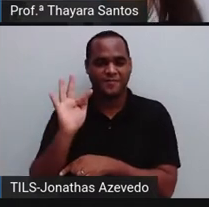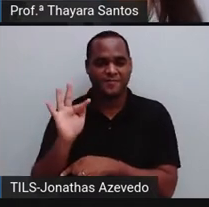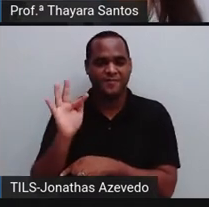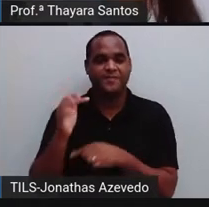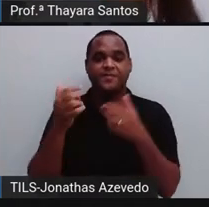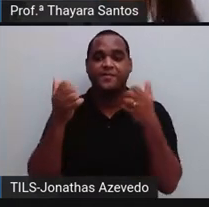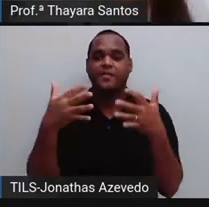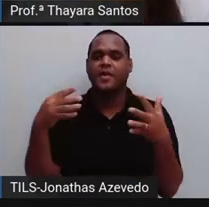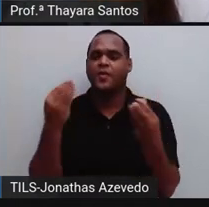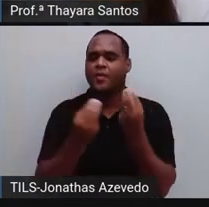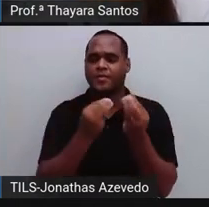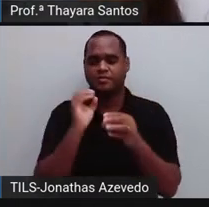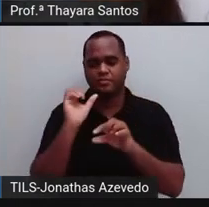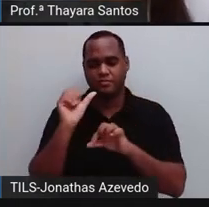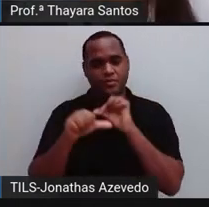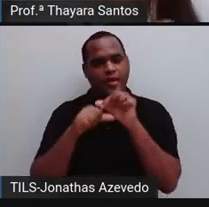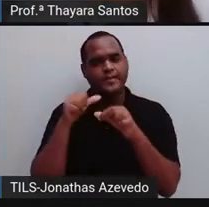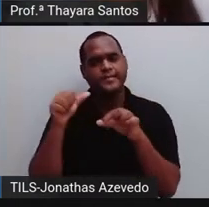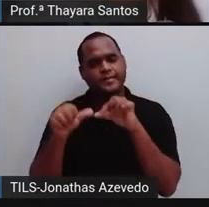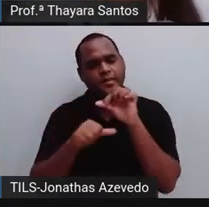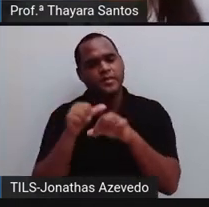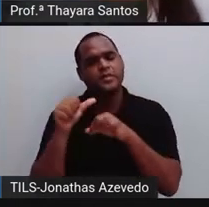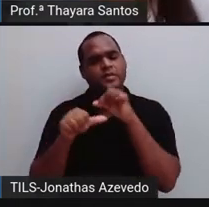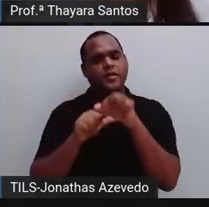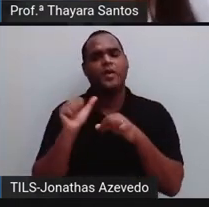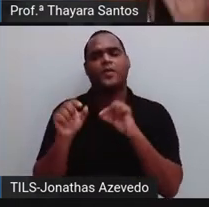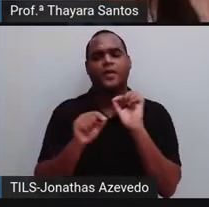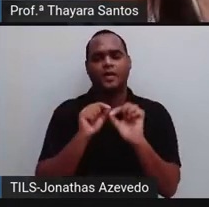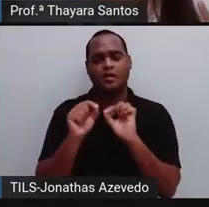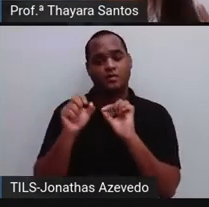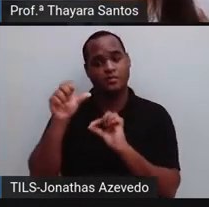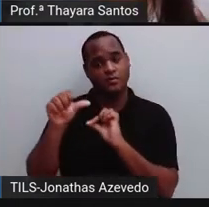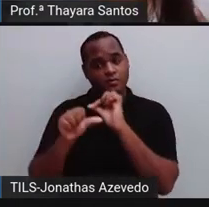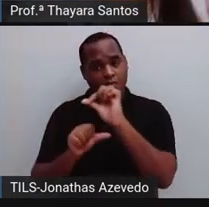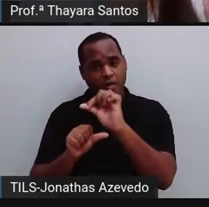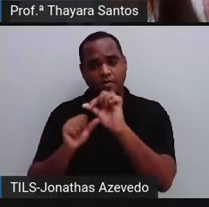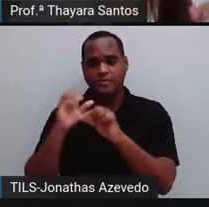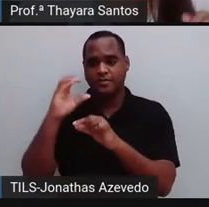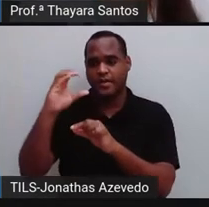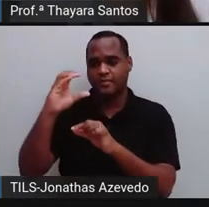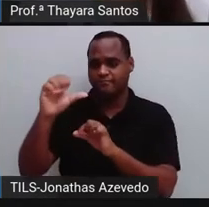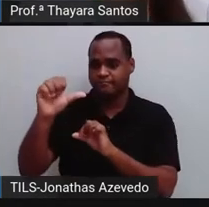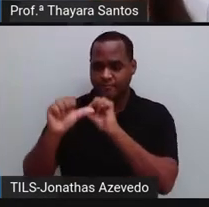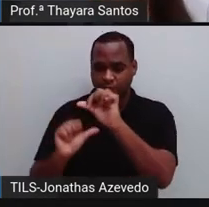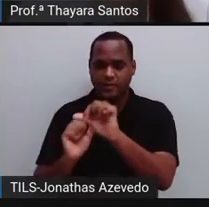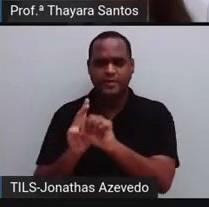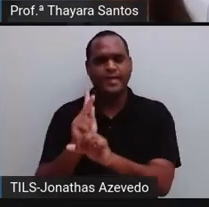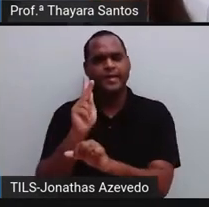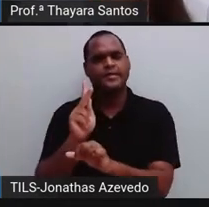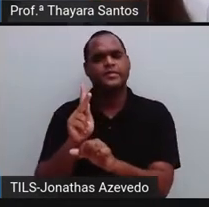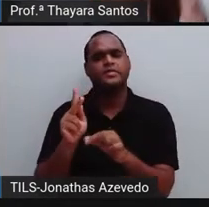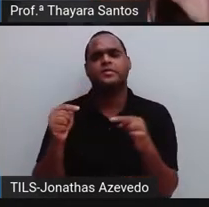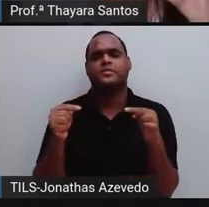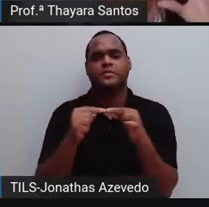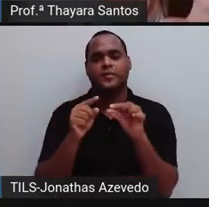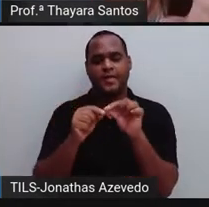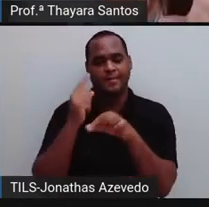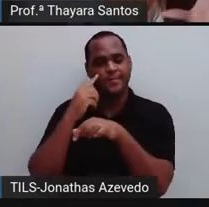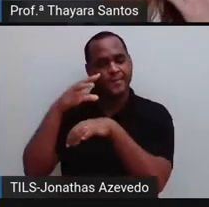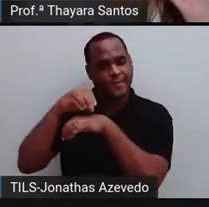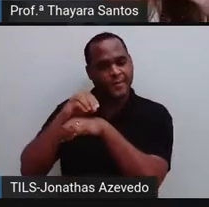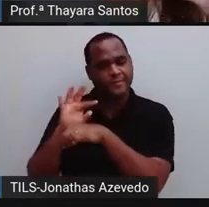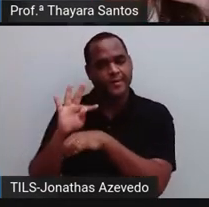é que a gente faz, então, para transformar? Toda vez que eu quiser transformar graus Celsius em Kelvin, é só eu pegar